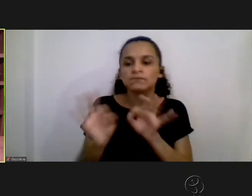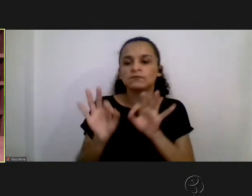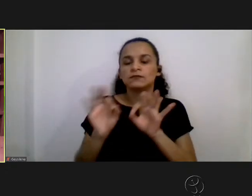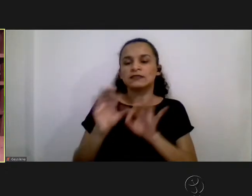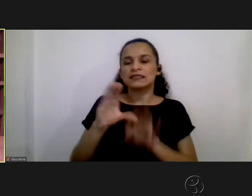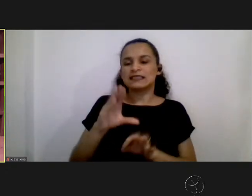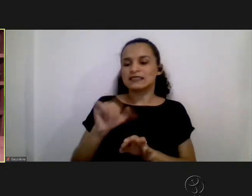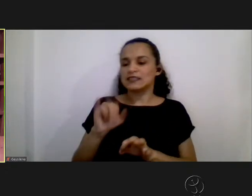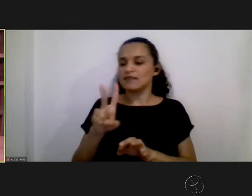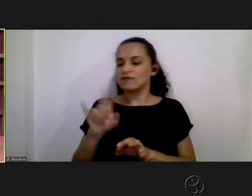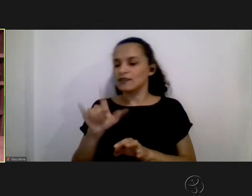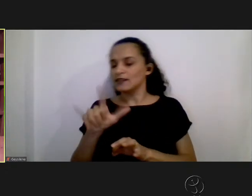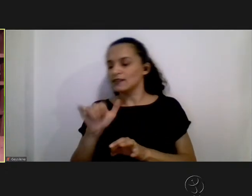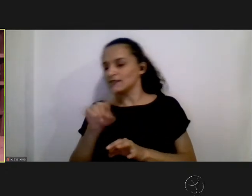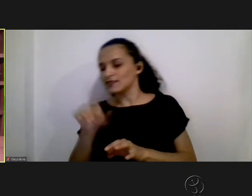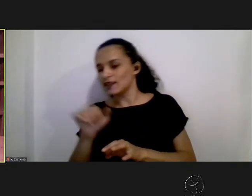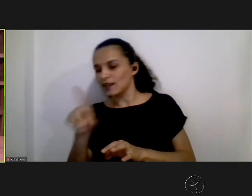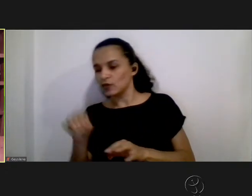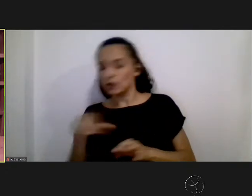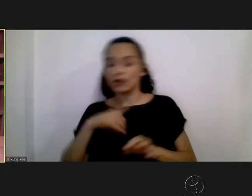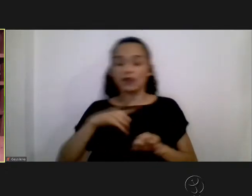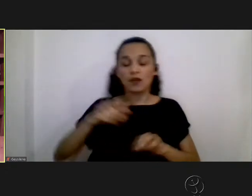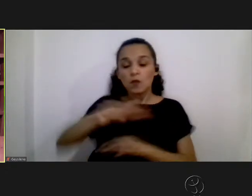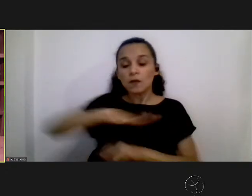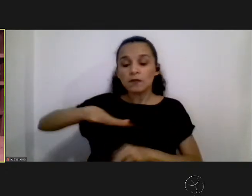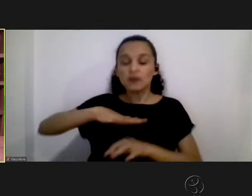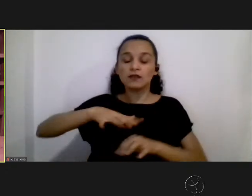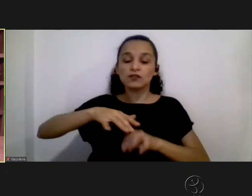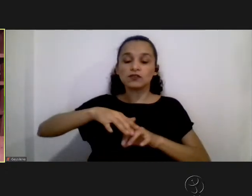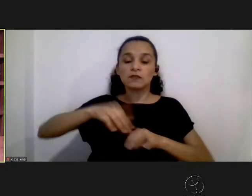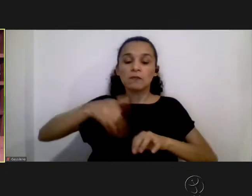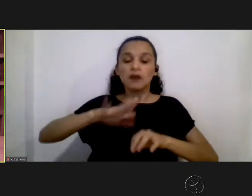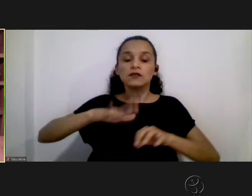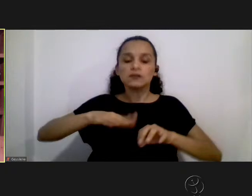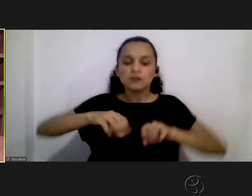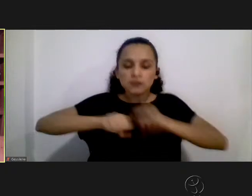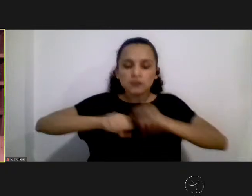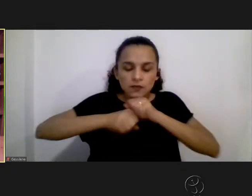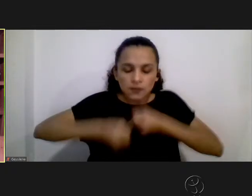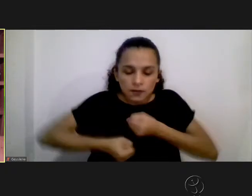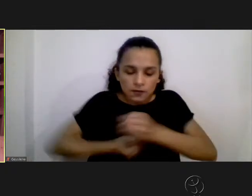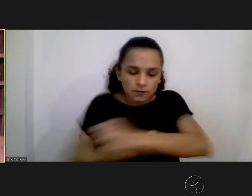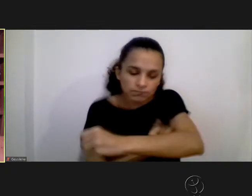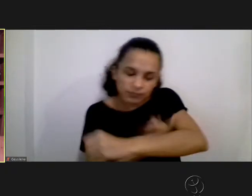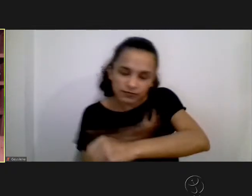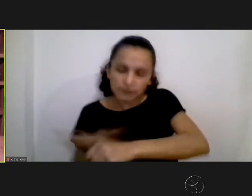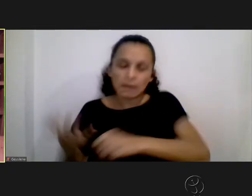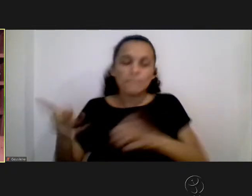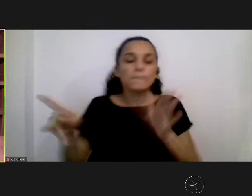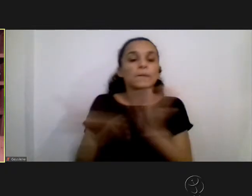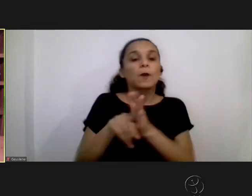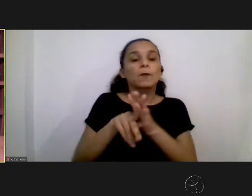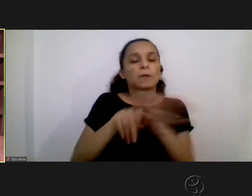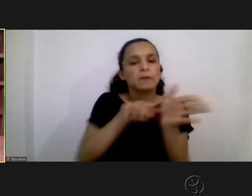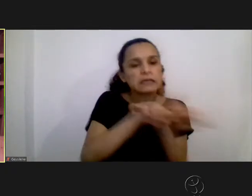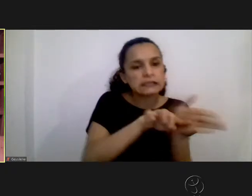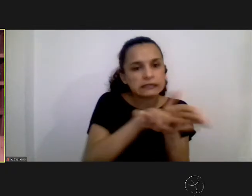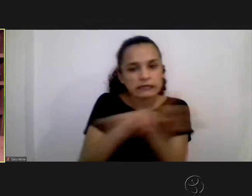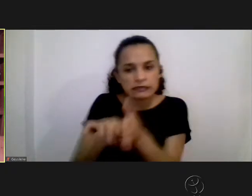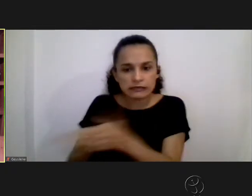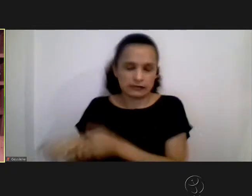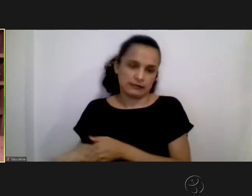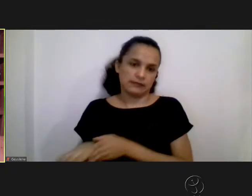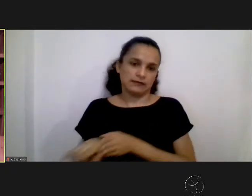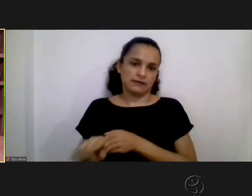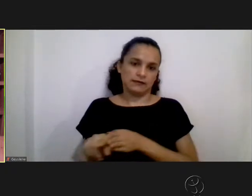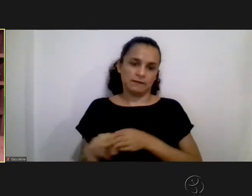um ambiente mais florescedor de educação e pesquisa. E claro que estão interligados.